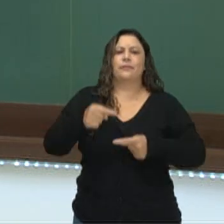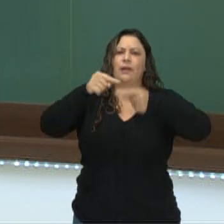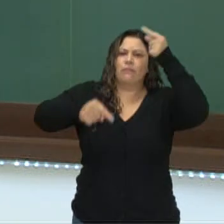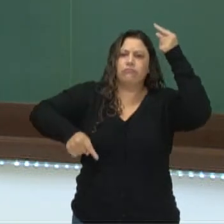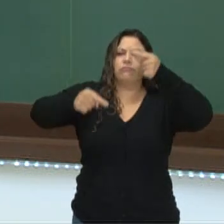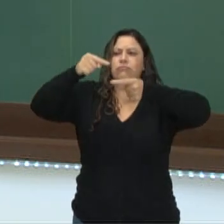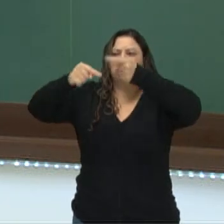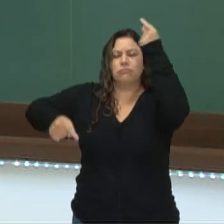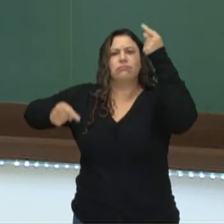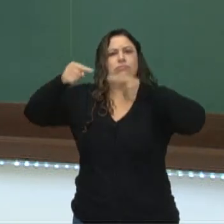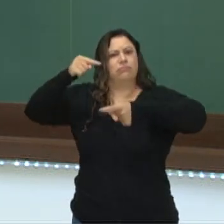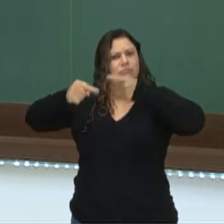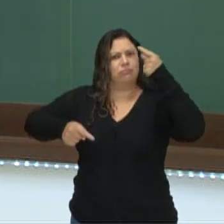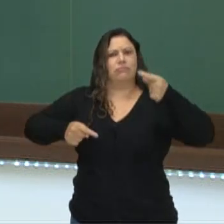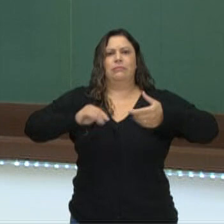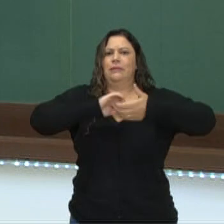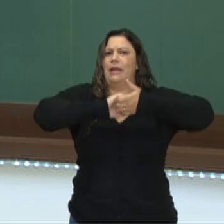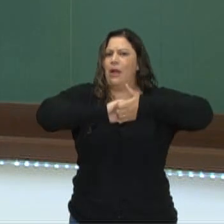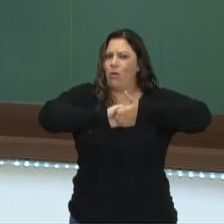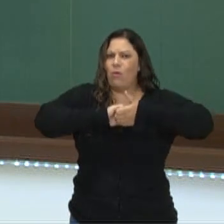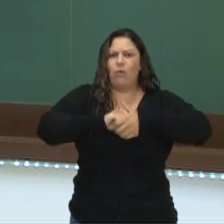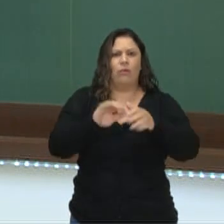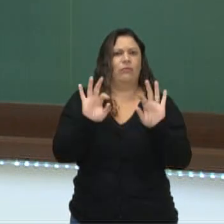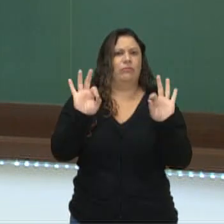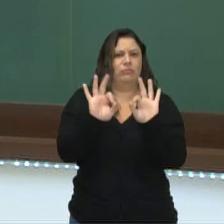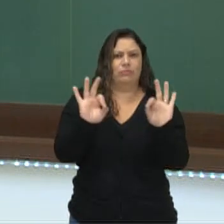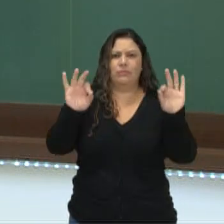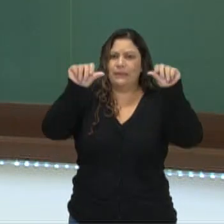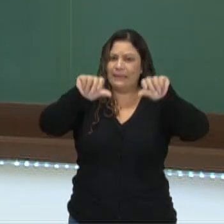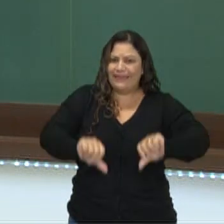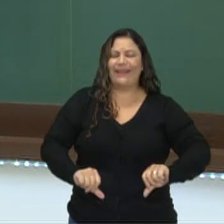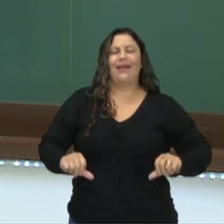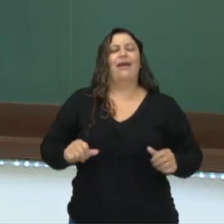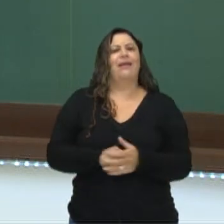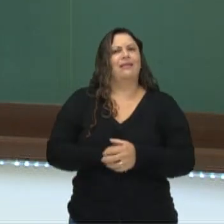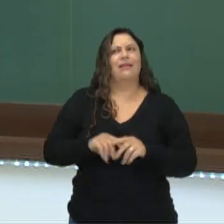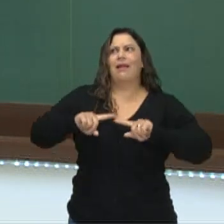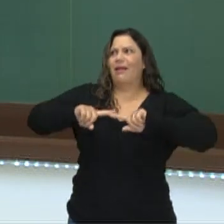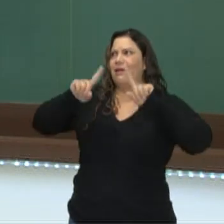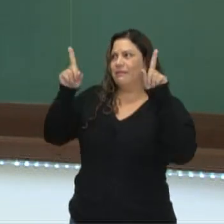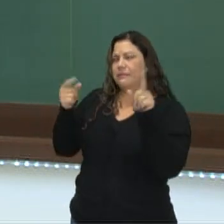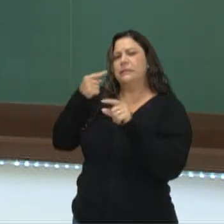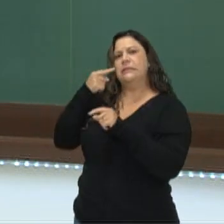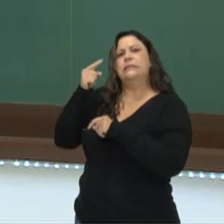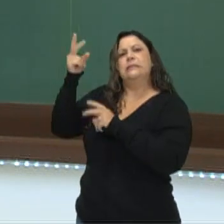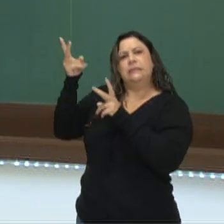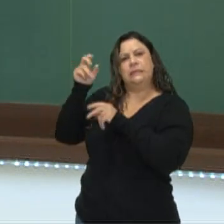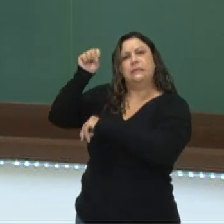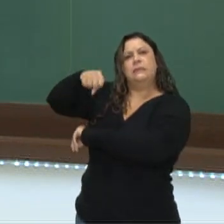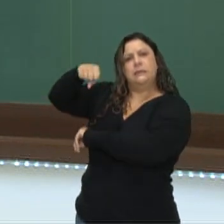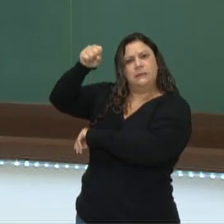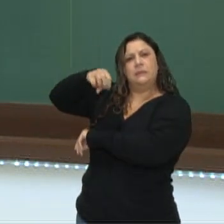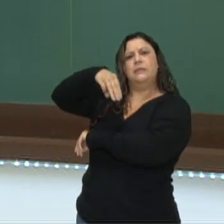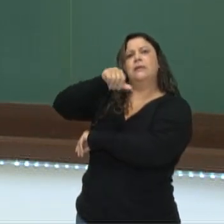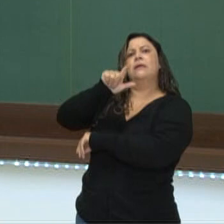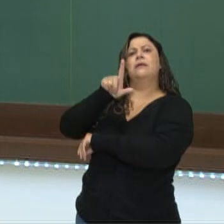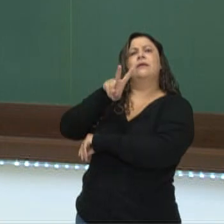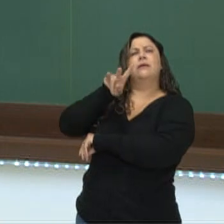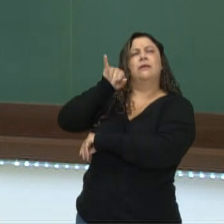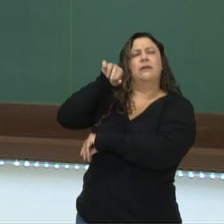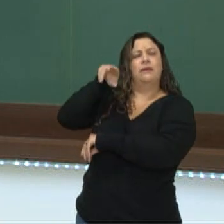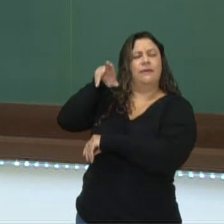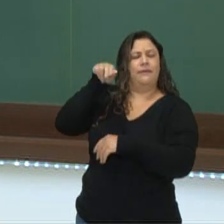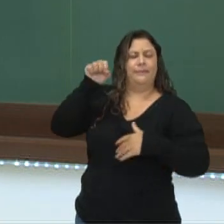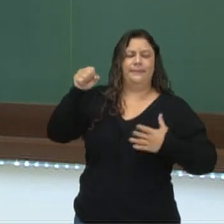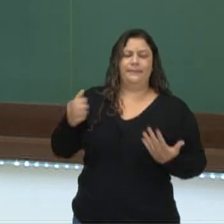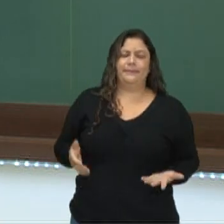duas nações e ainda existe essa instabilidade. Professor, isso aqui na América? Sim, gente, ali nas Malvinas, Falklands, depende de onde